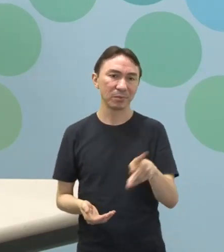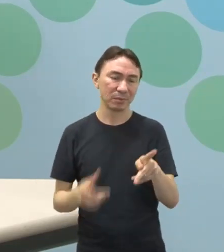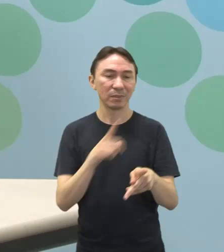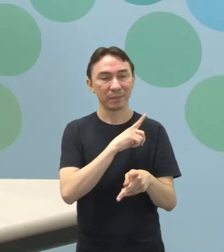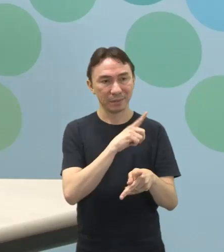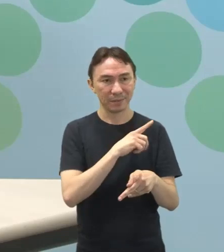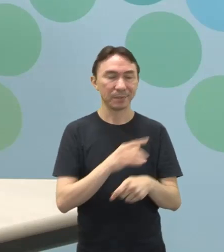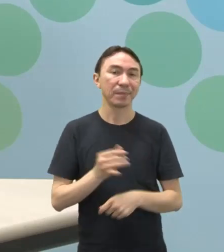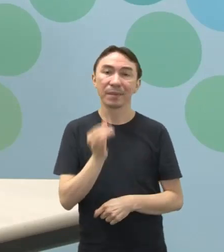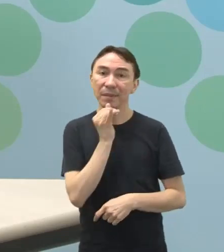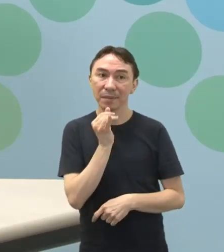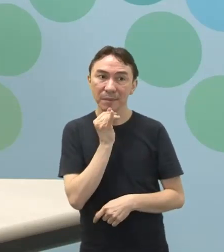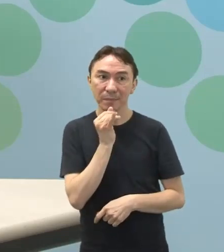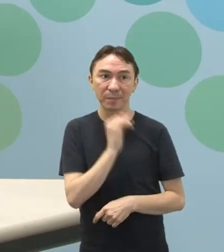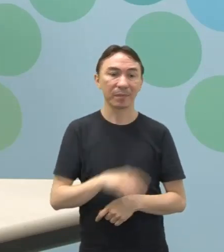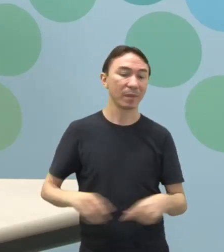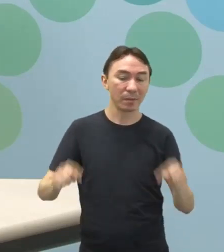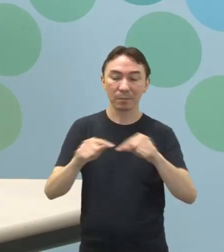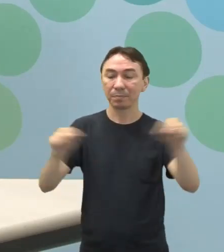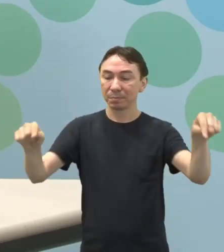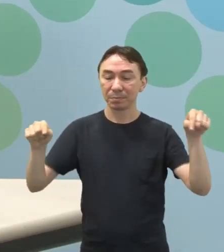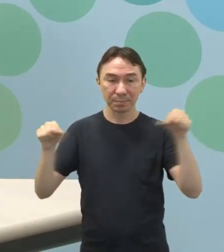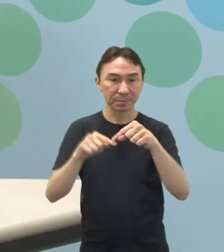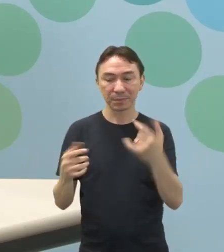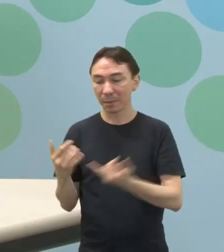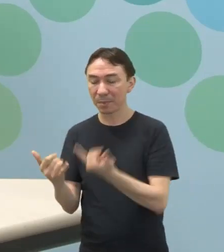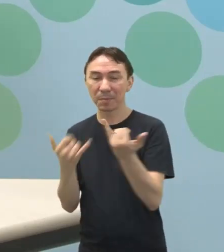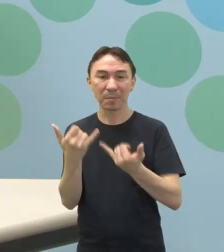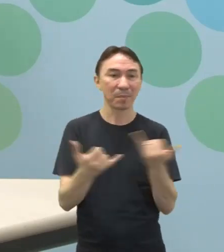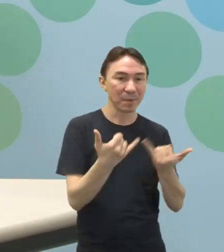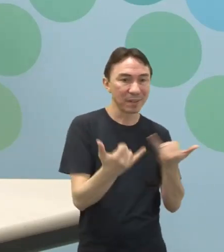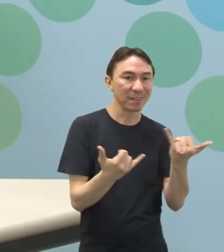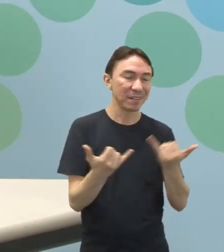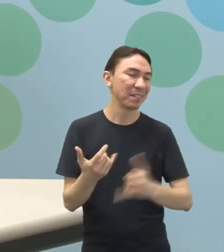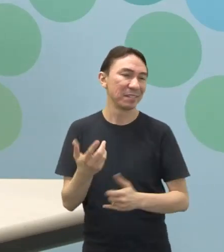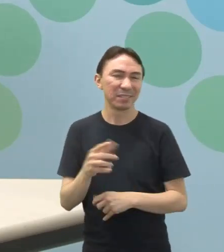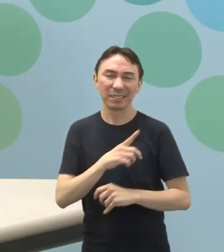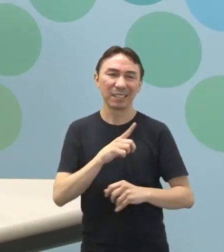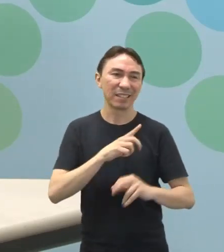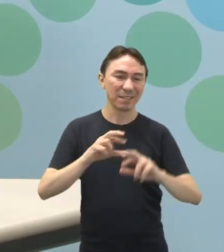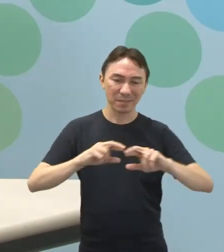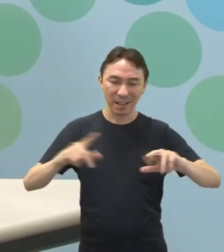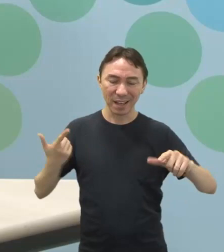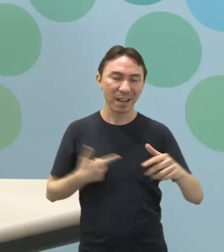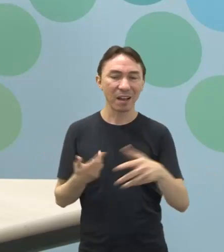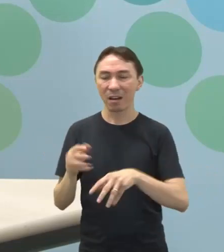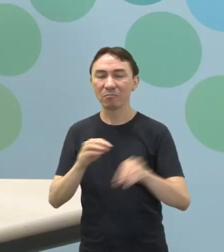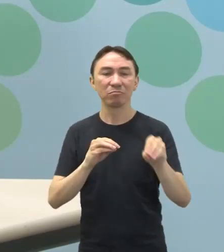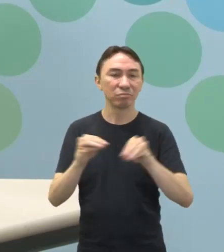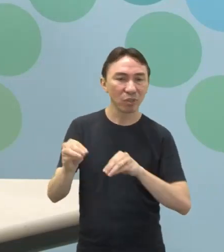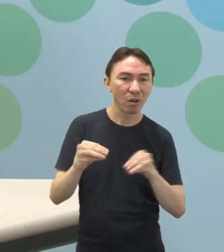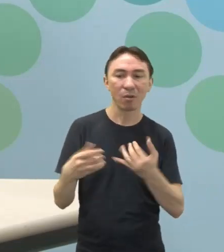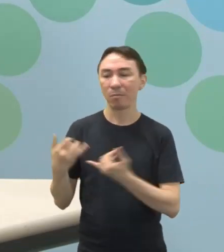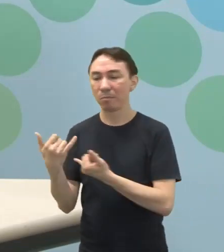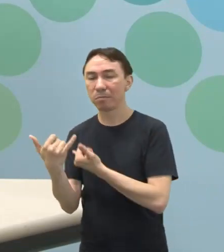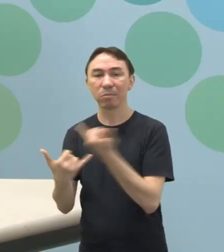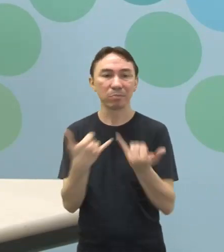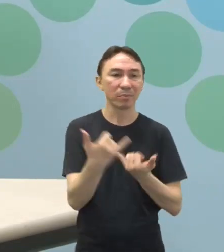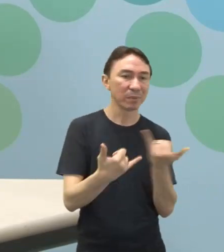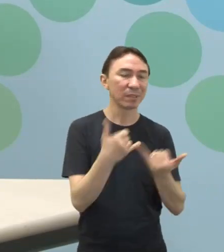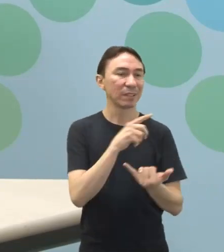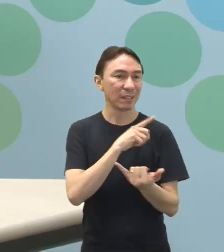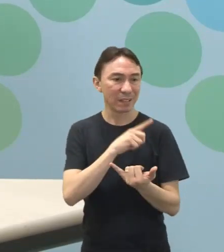do pátio né a possibilidade da construção de sólidos né da realização de jogos de realização de